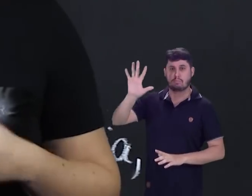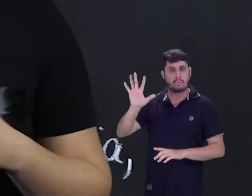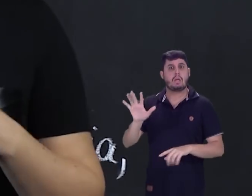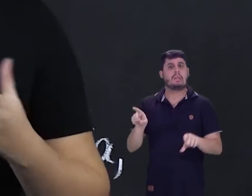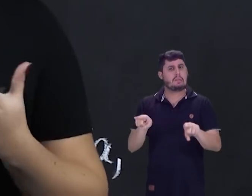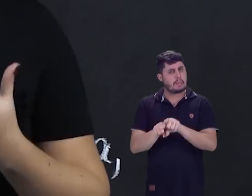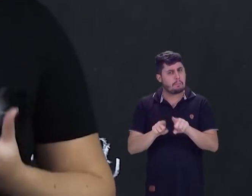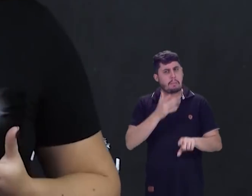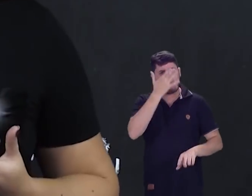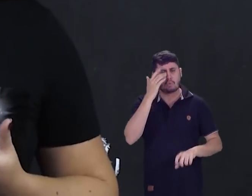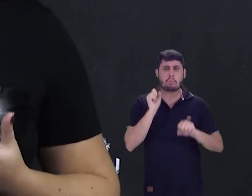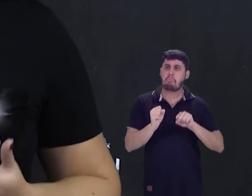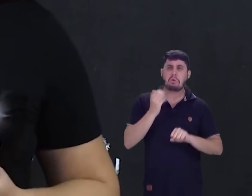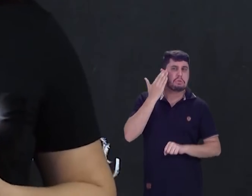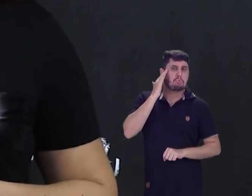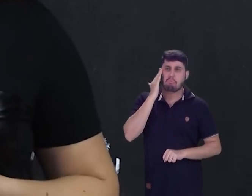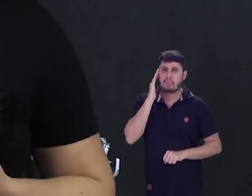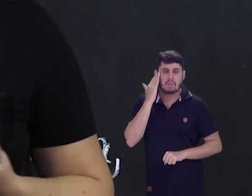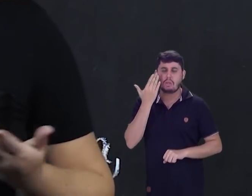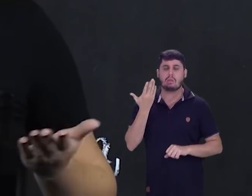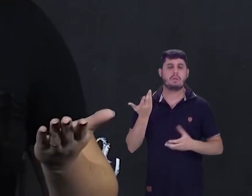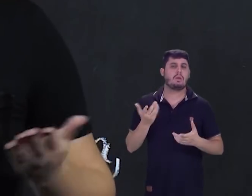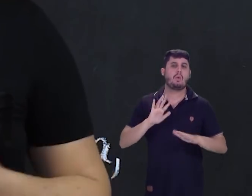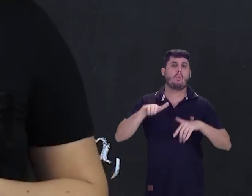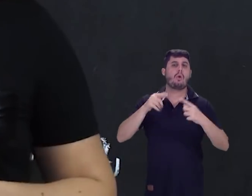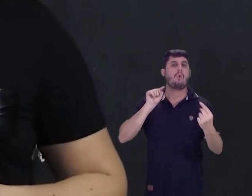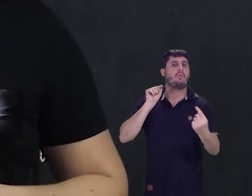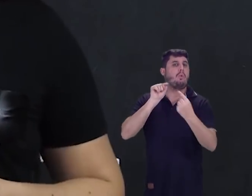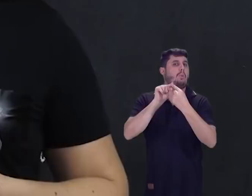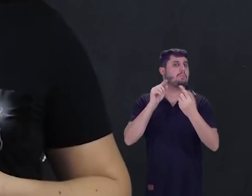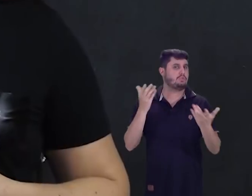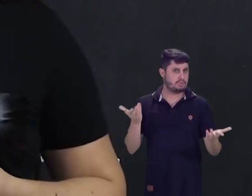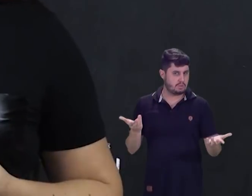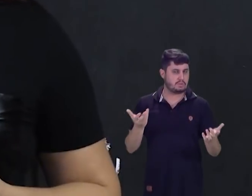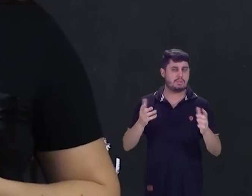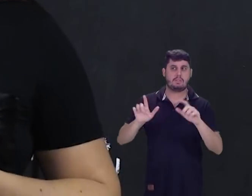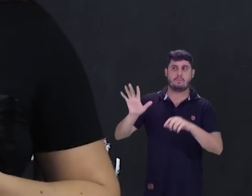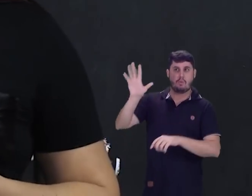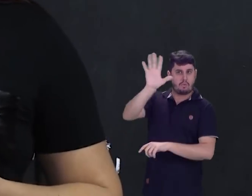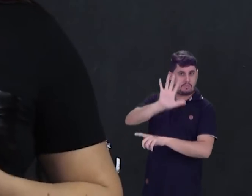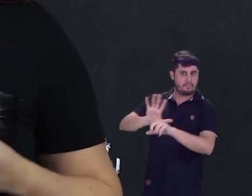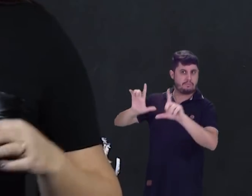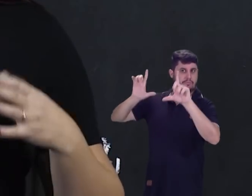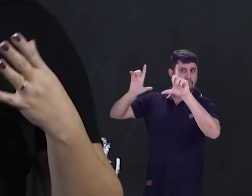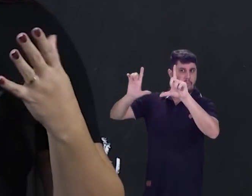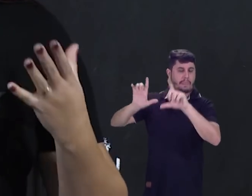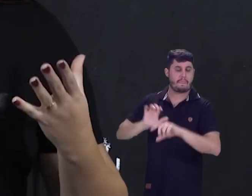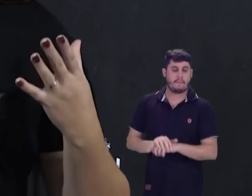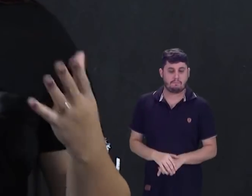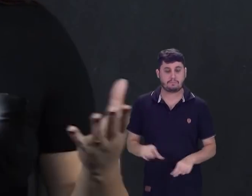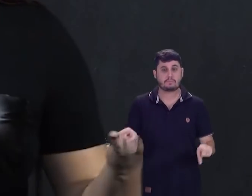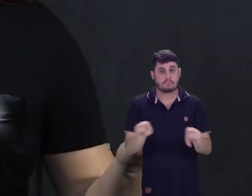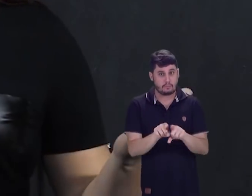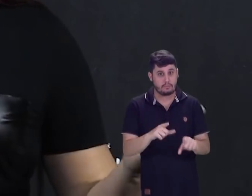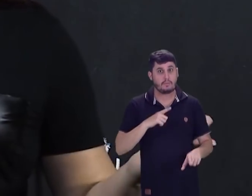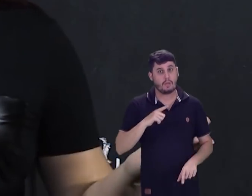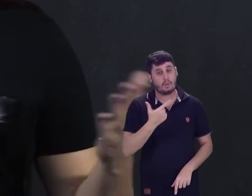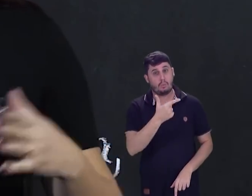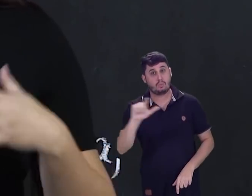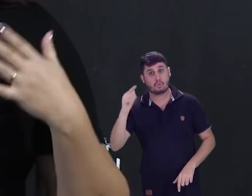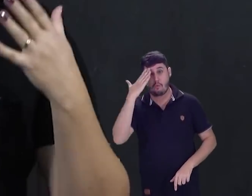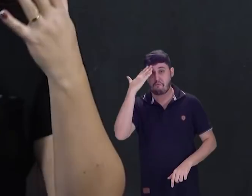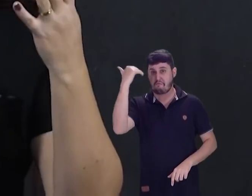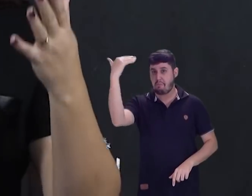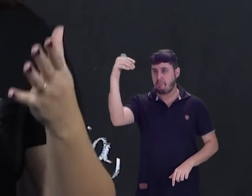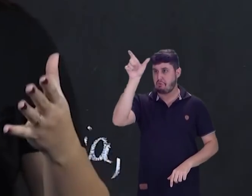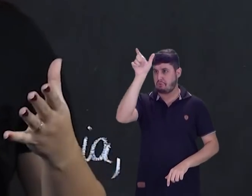não compreendendo toda essa ideia, enfim. Tem uma outra história lá do Marcel Duchamp com o famoso urinol, né,